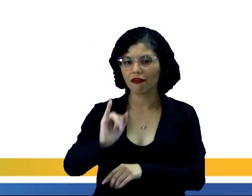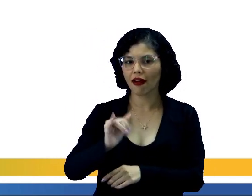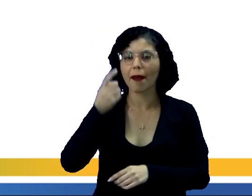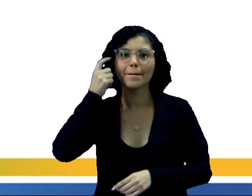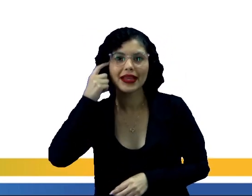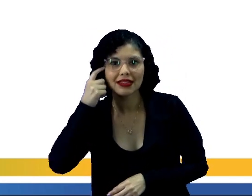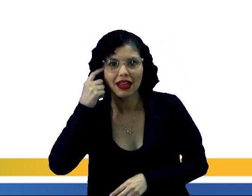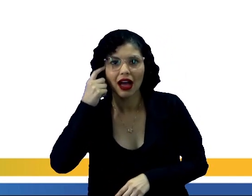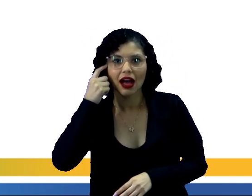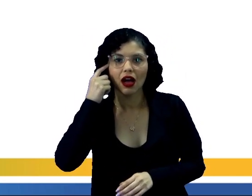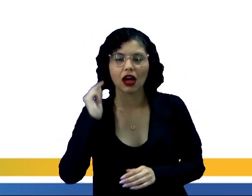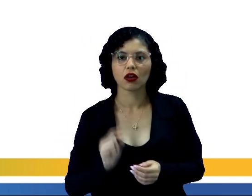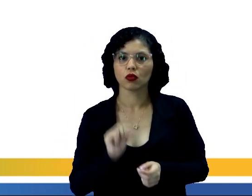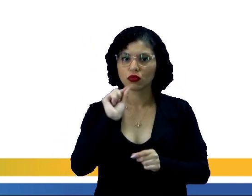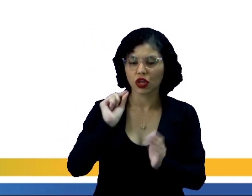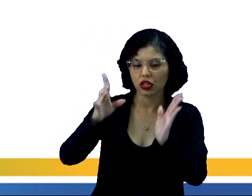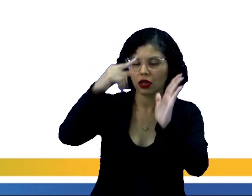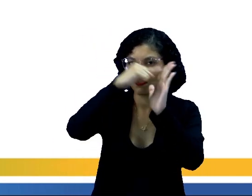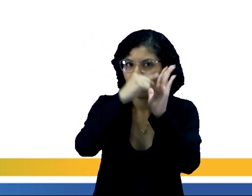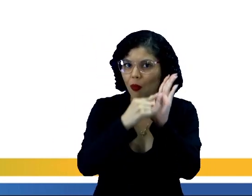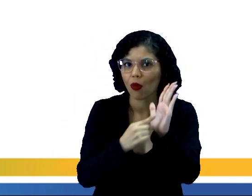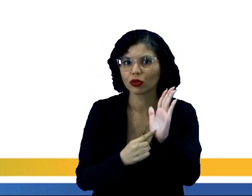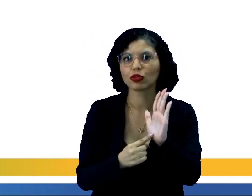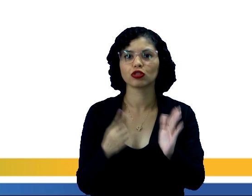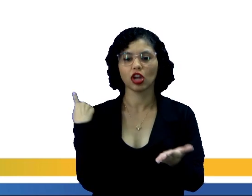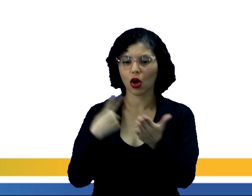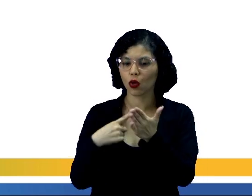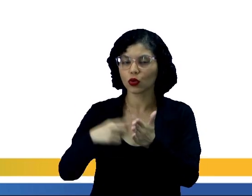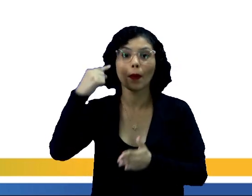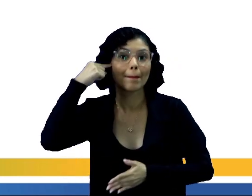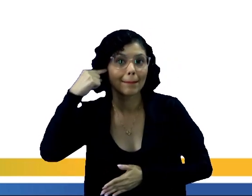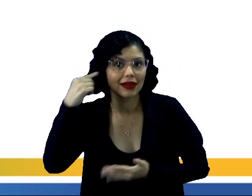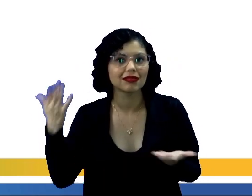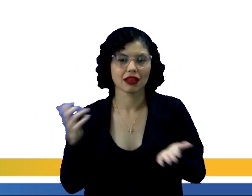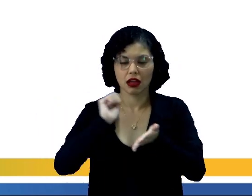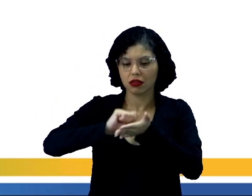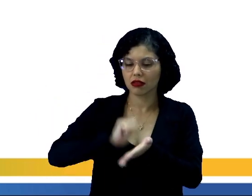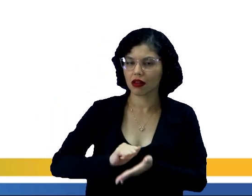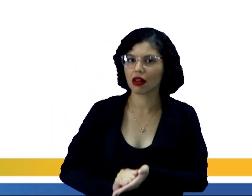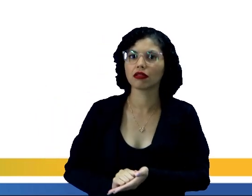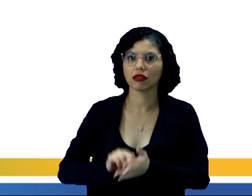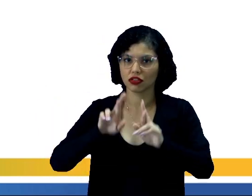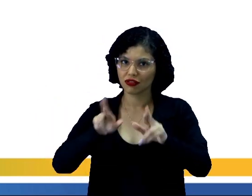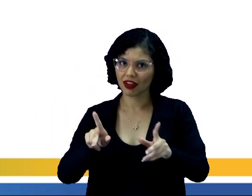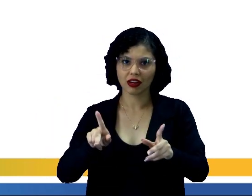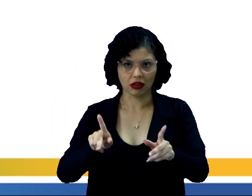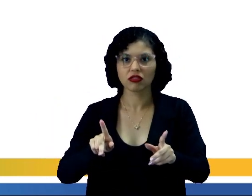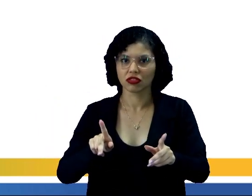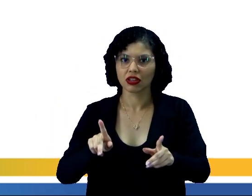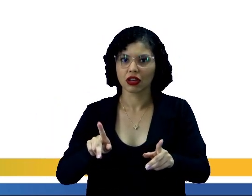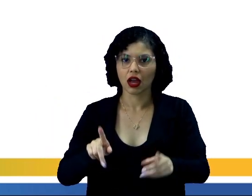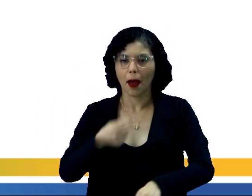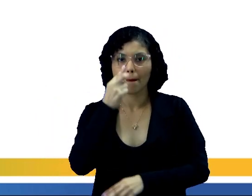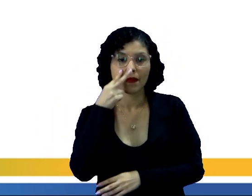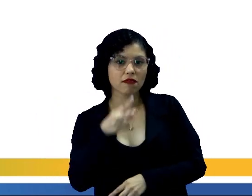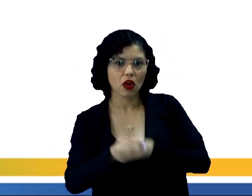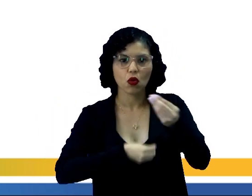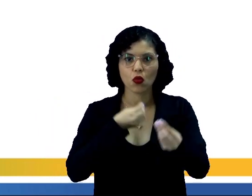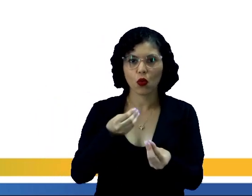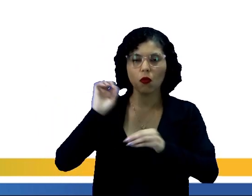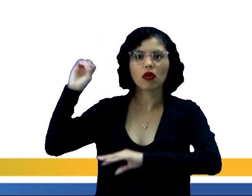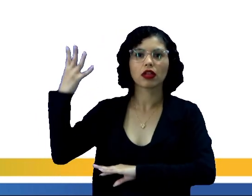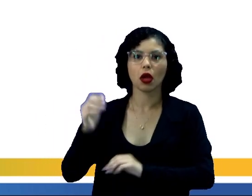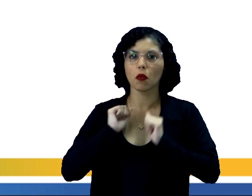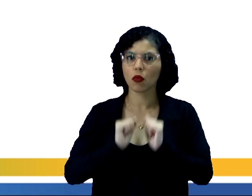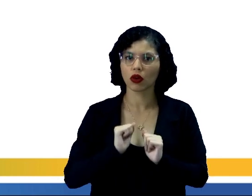cada suporte coloca de acordo com a sua perspectiva, com o seu pensamento, com o seu modo de ver. E